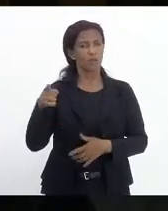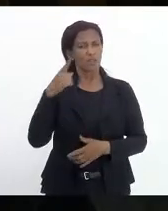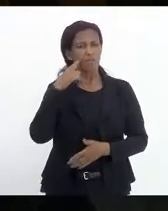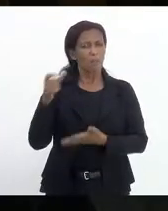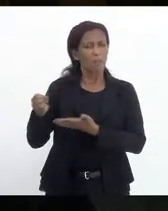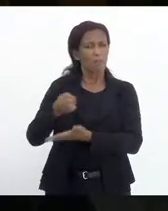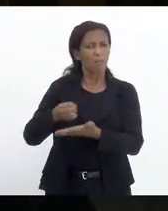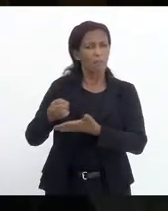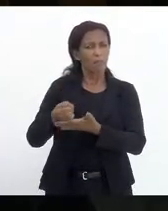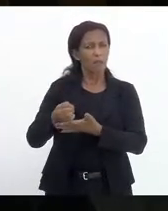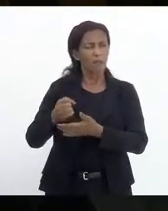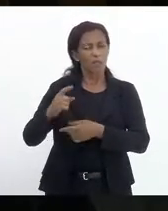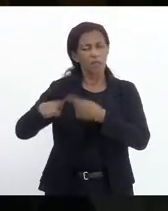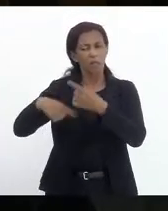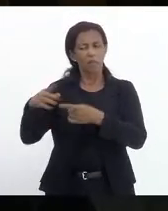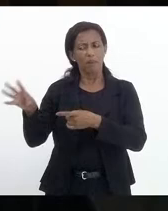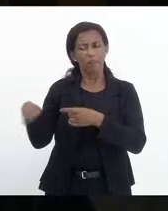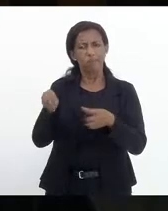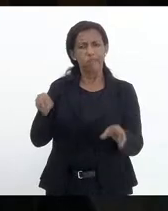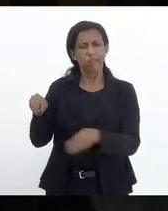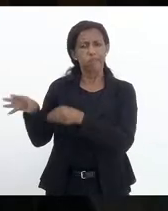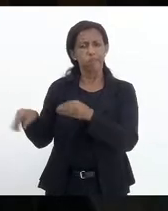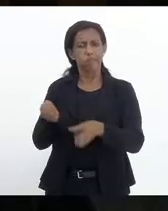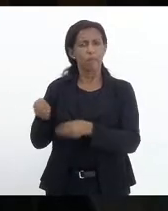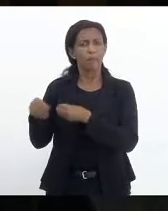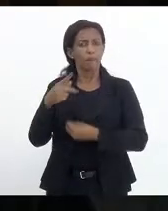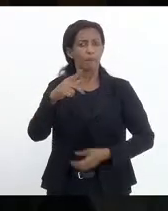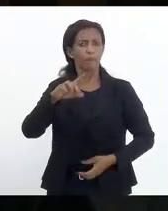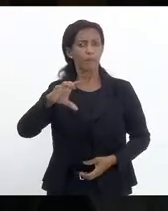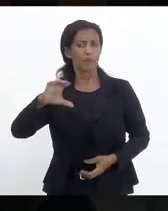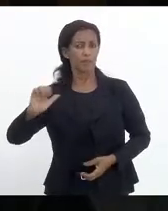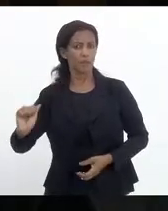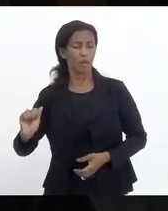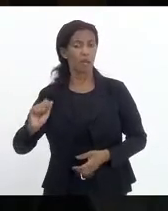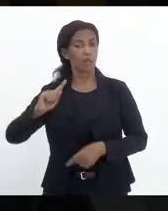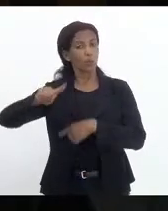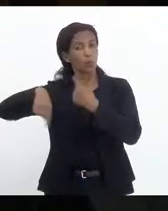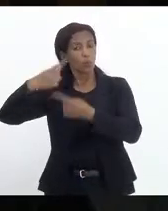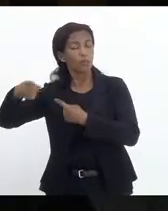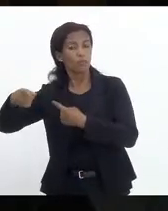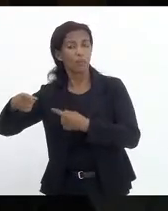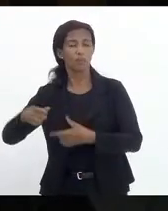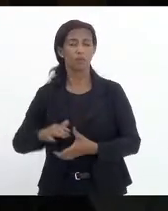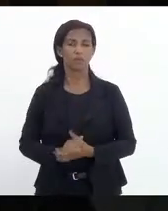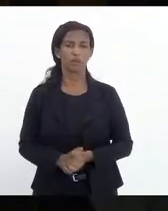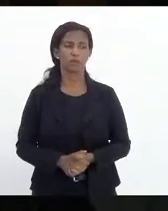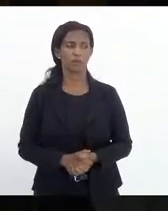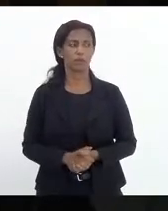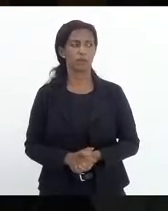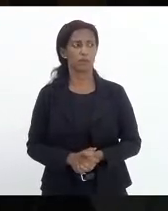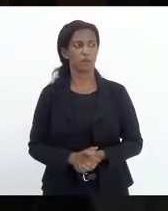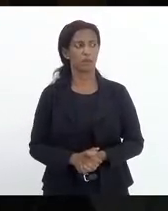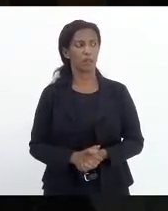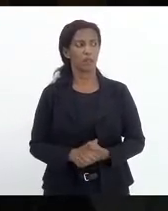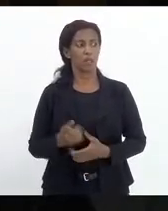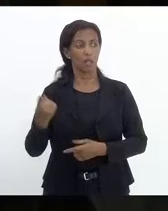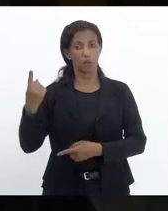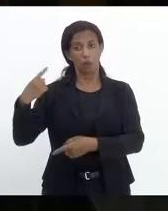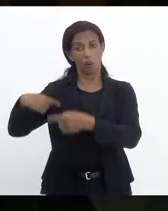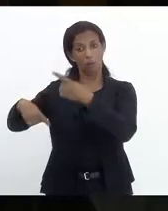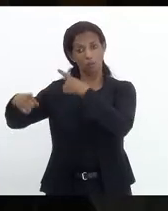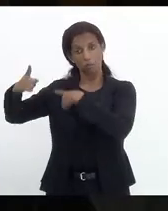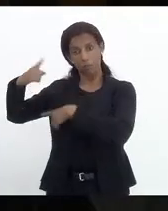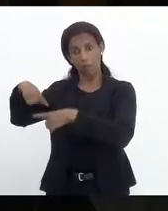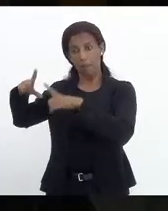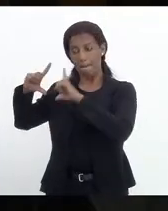base e depois vai projetando pelo TCA e quanto mais ele for anterior